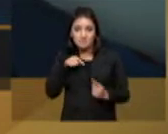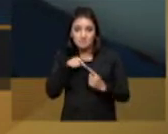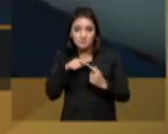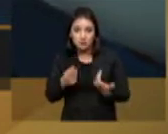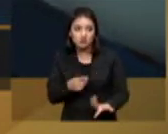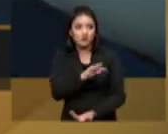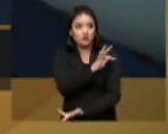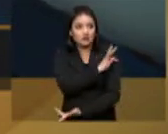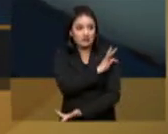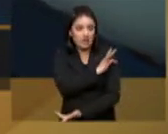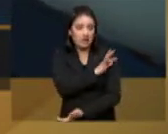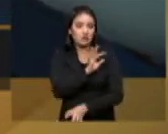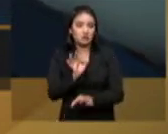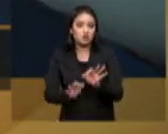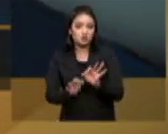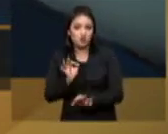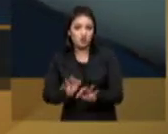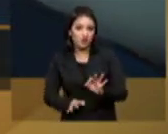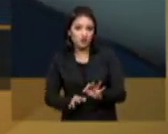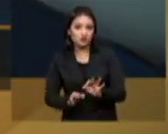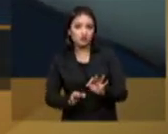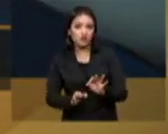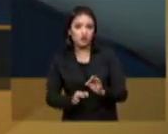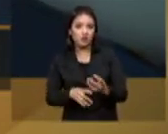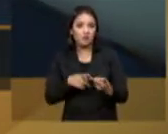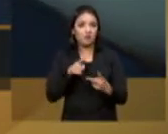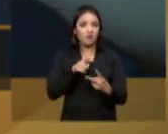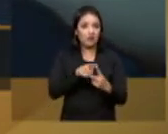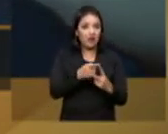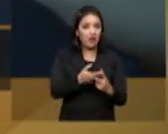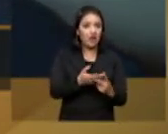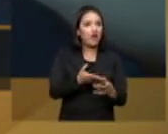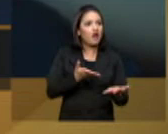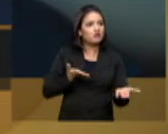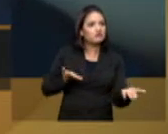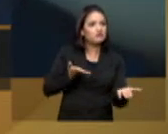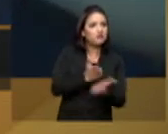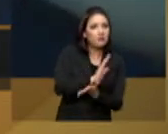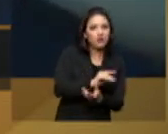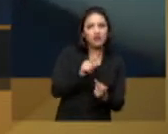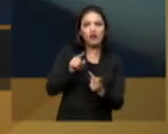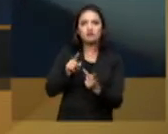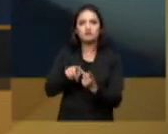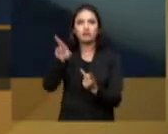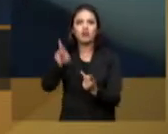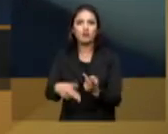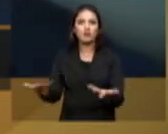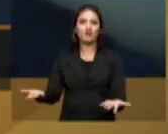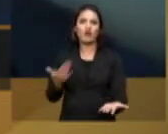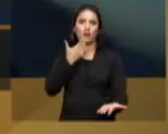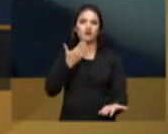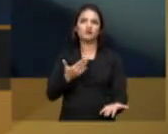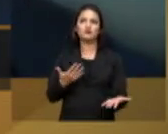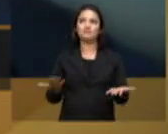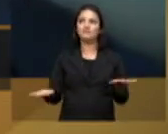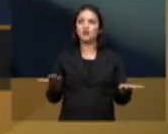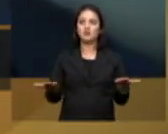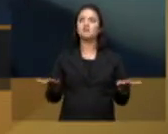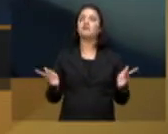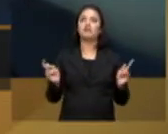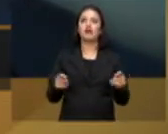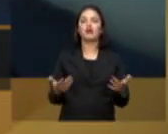jurídicos seja para uma solução ou para a outra solução. E aqui